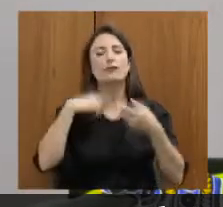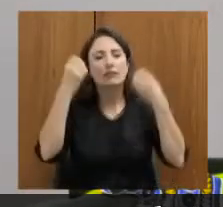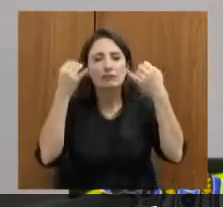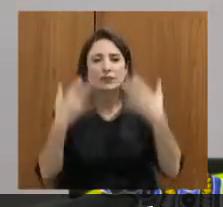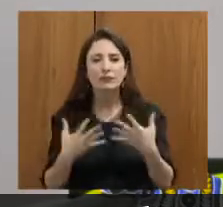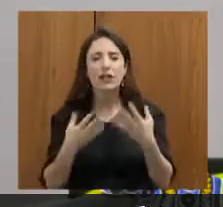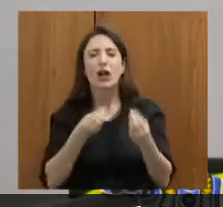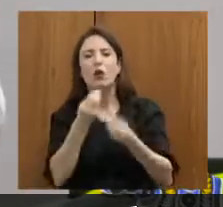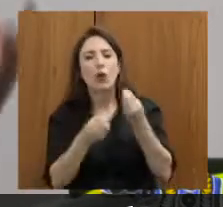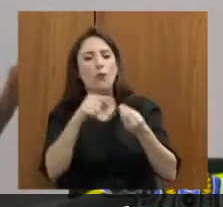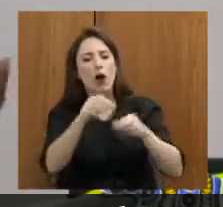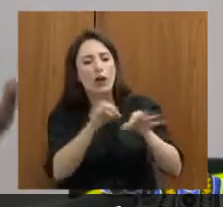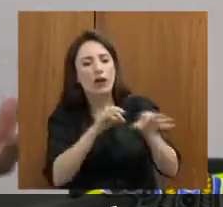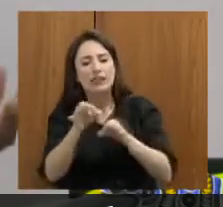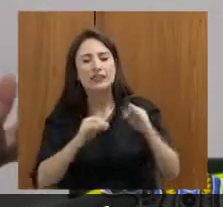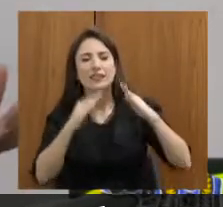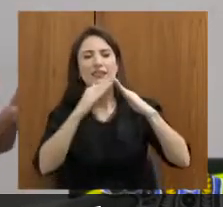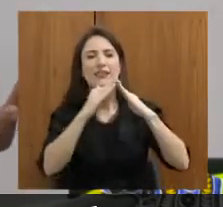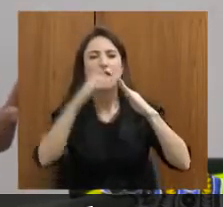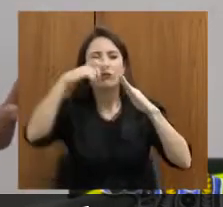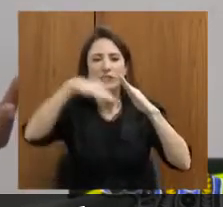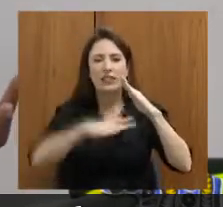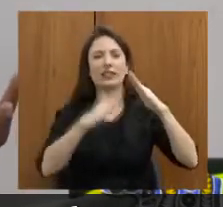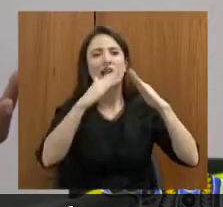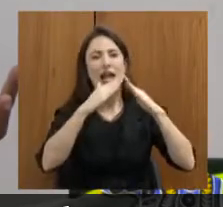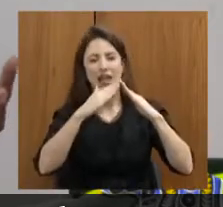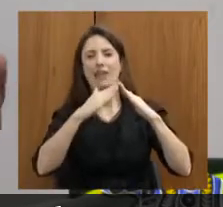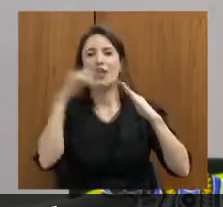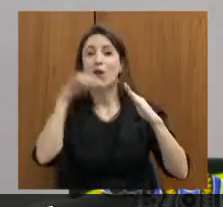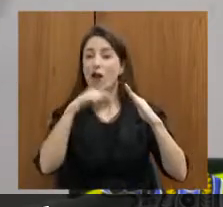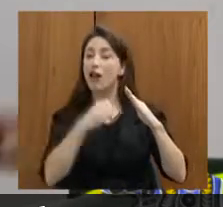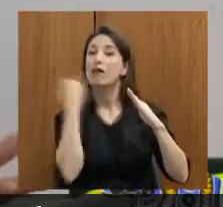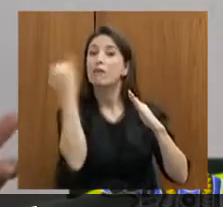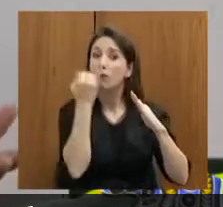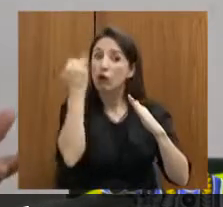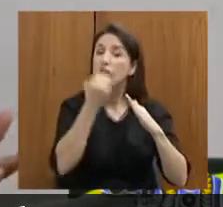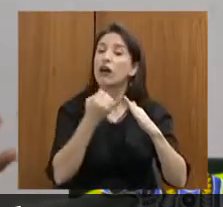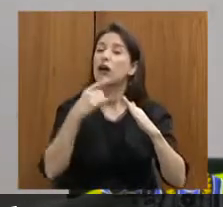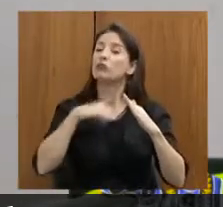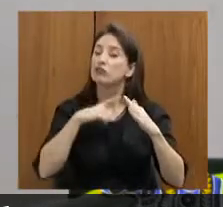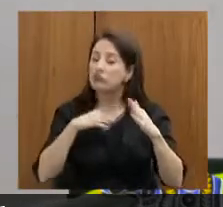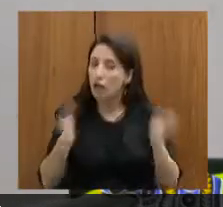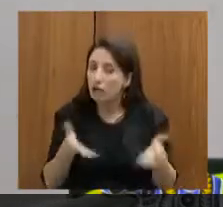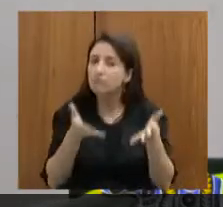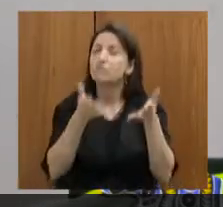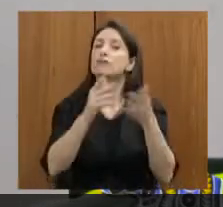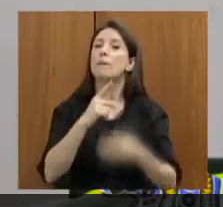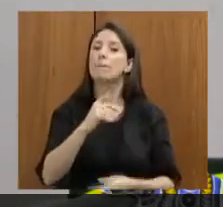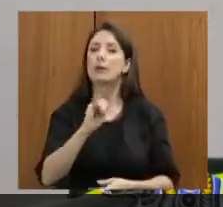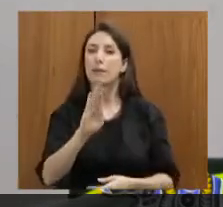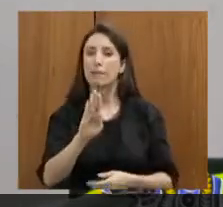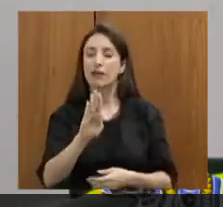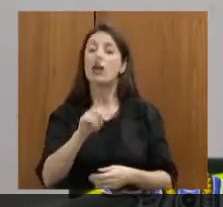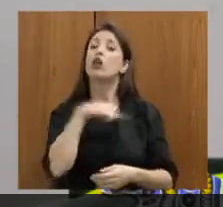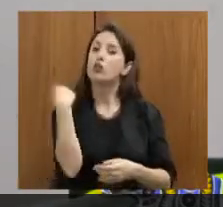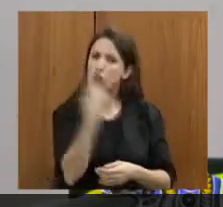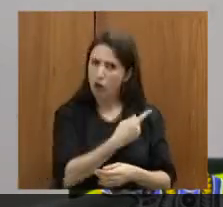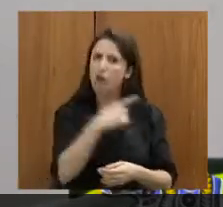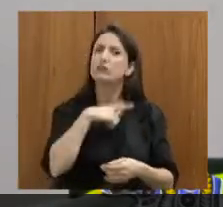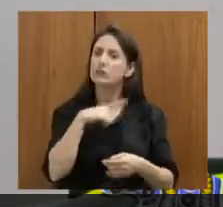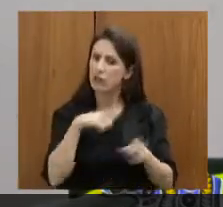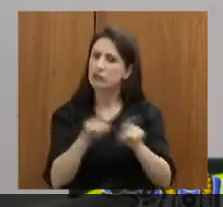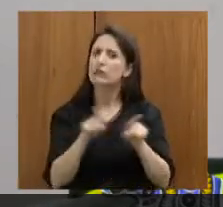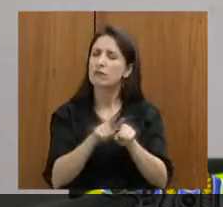terreiros o quanto elas impactam do PIB por exemplo nós geramos renda por que que essa renda não volta para